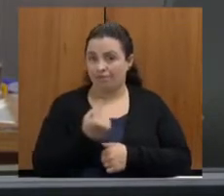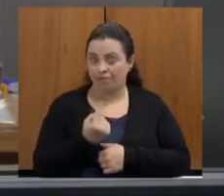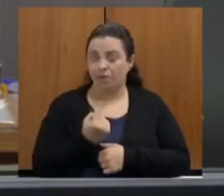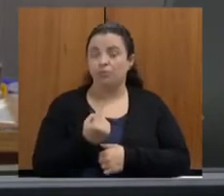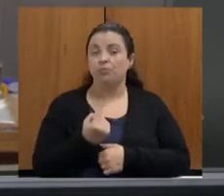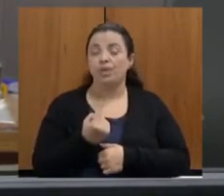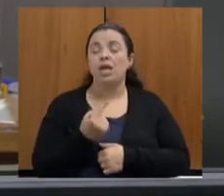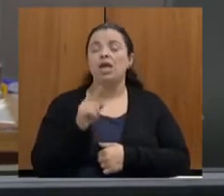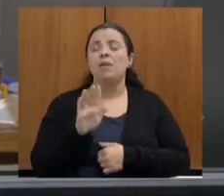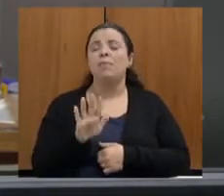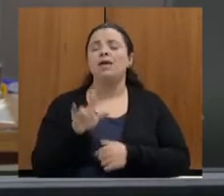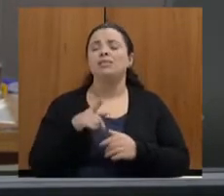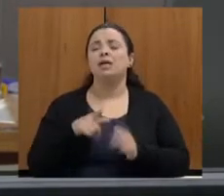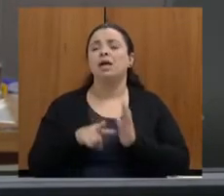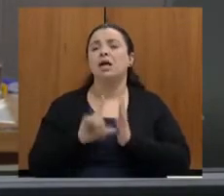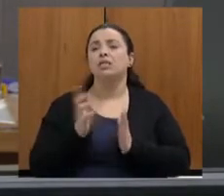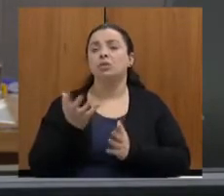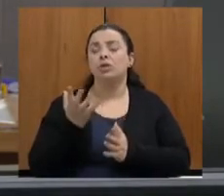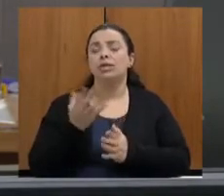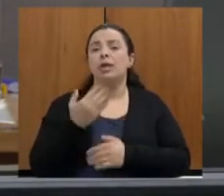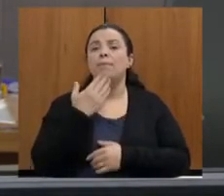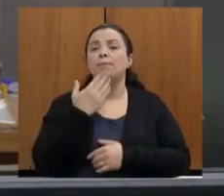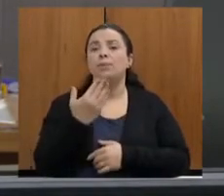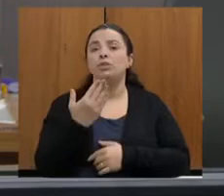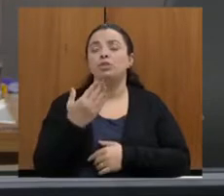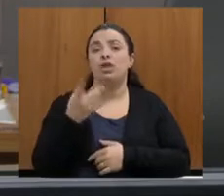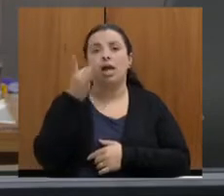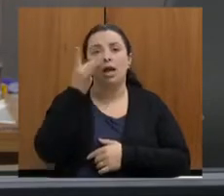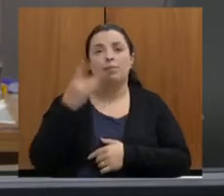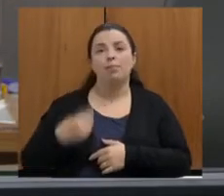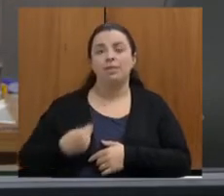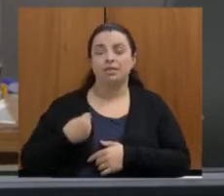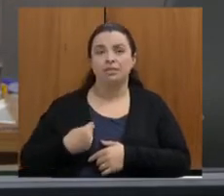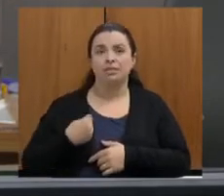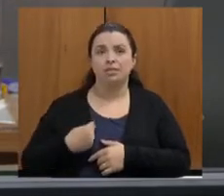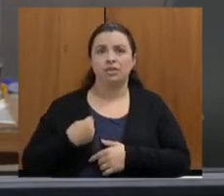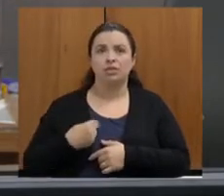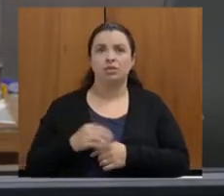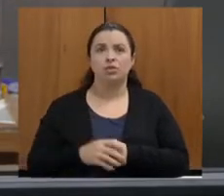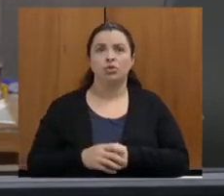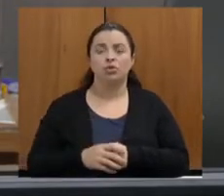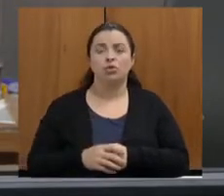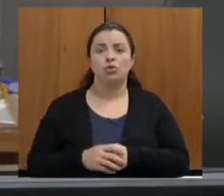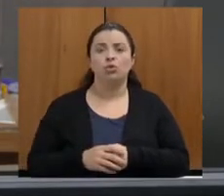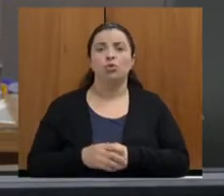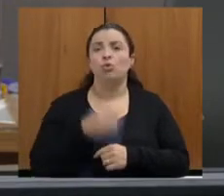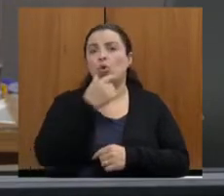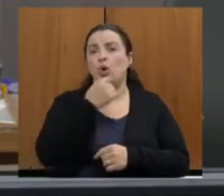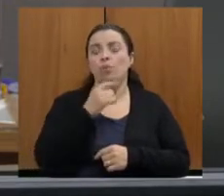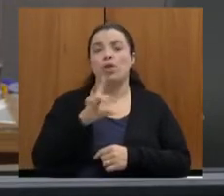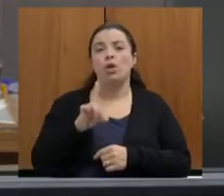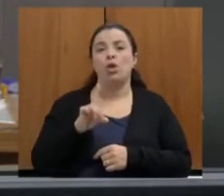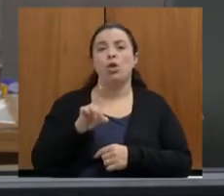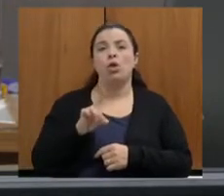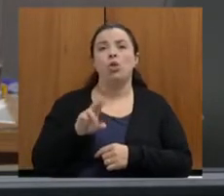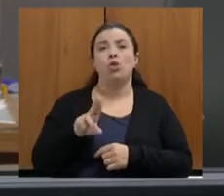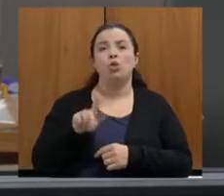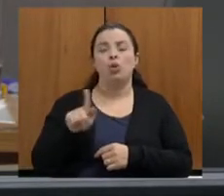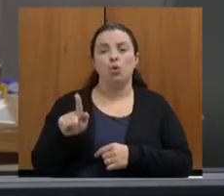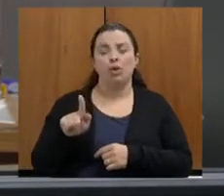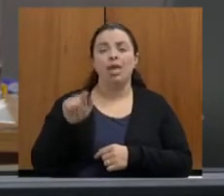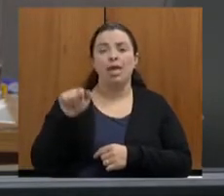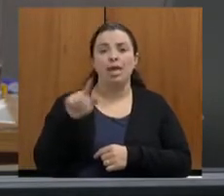queria também solicitar a presença do Senhor do Mcqueen mordo para que ele como presidente